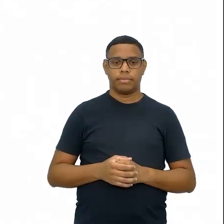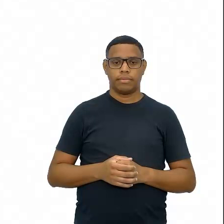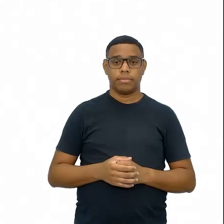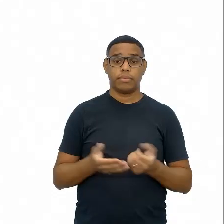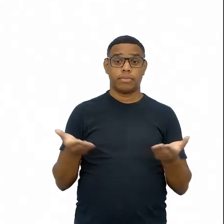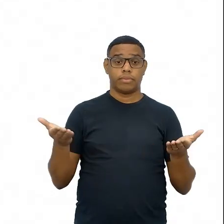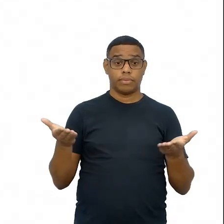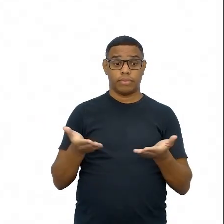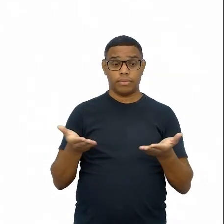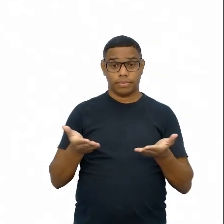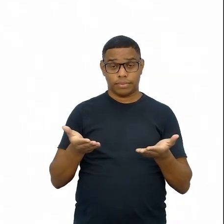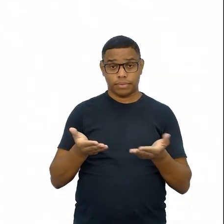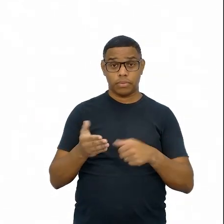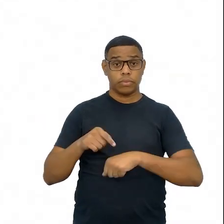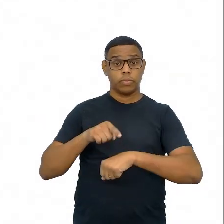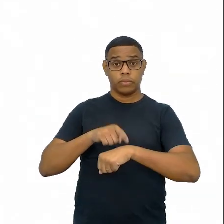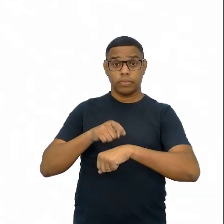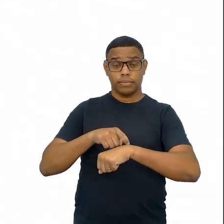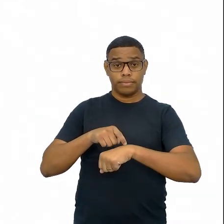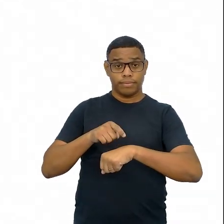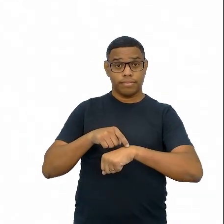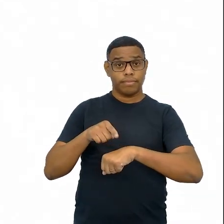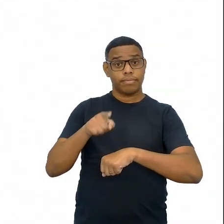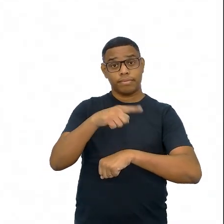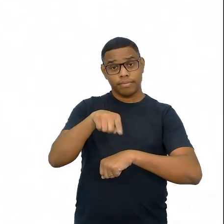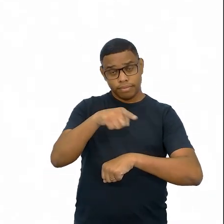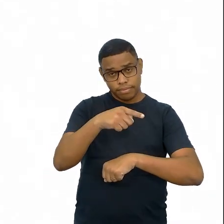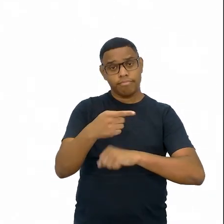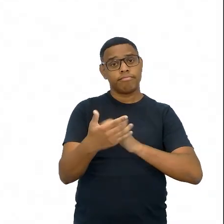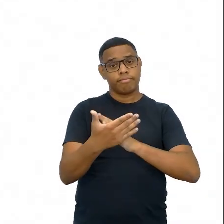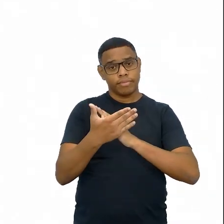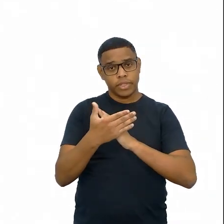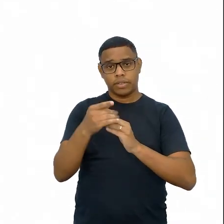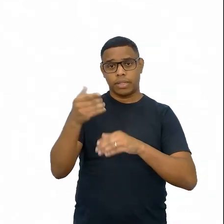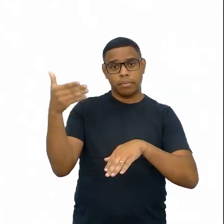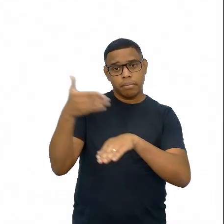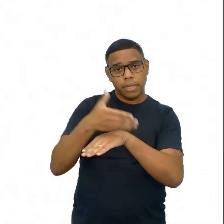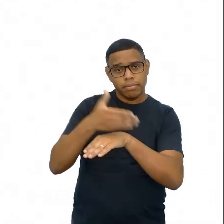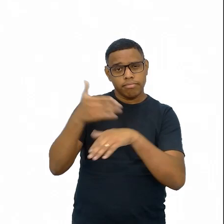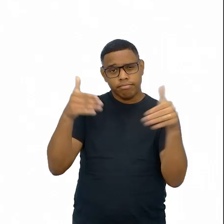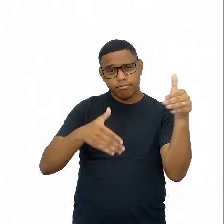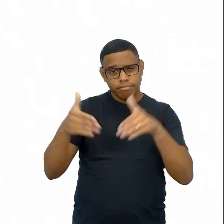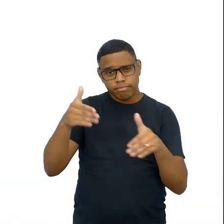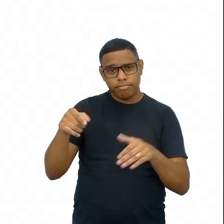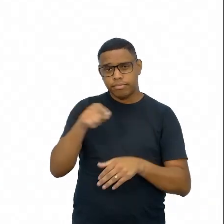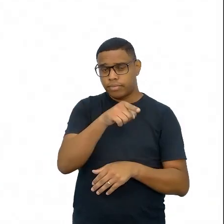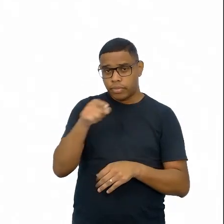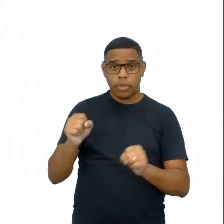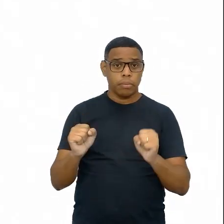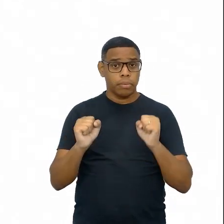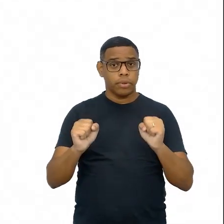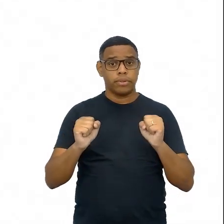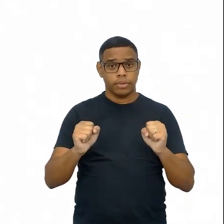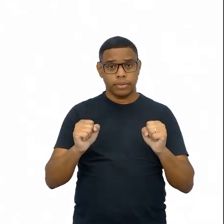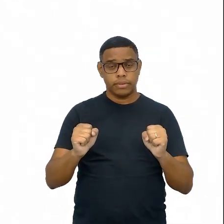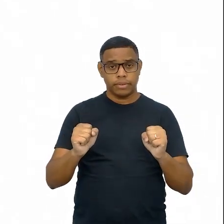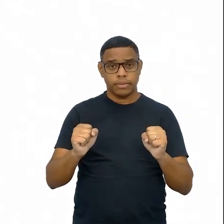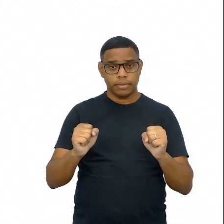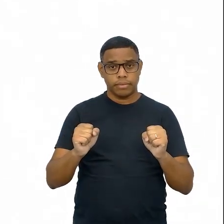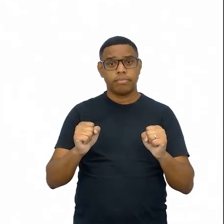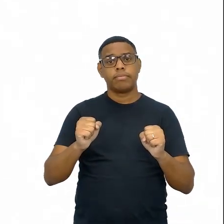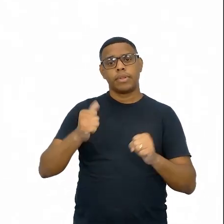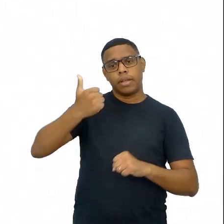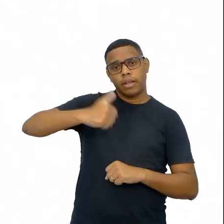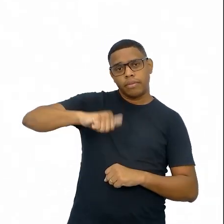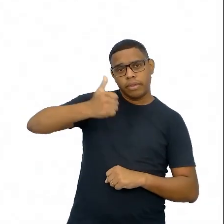E agora, né, gente, é um momento que a gente conta com vocês, com a participação de vocês, para que vocês possam estar